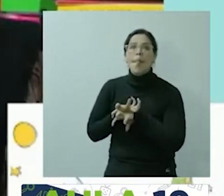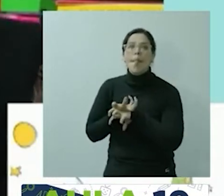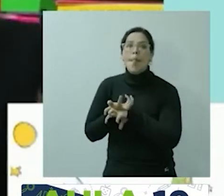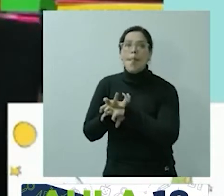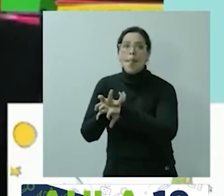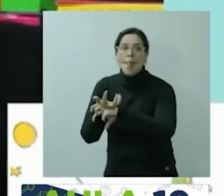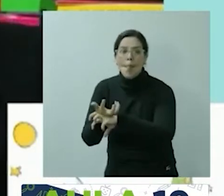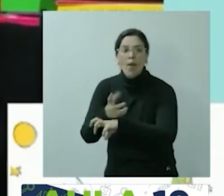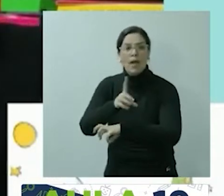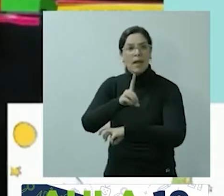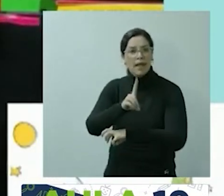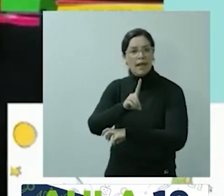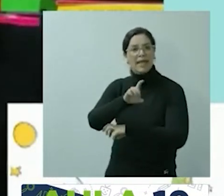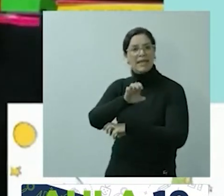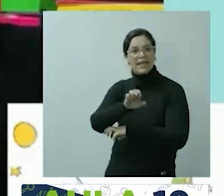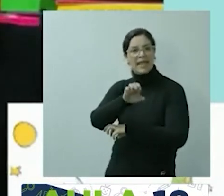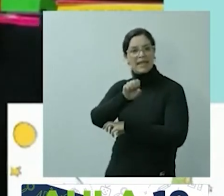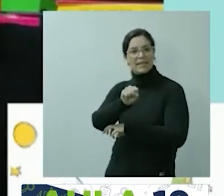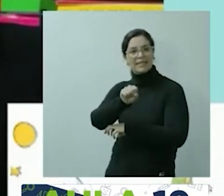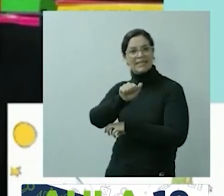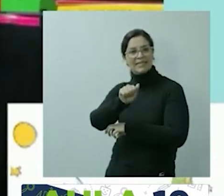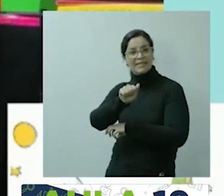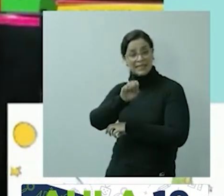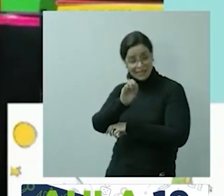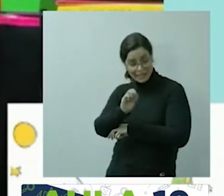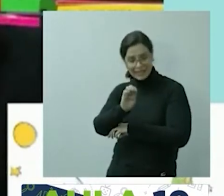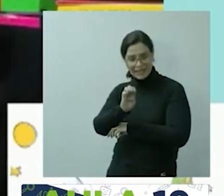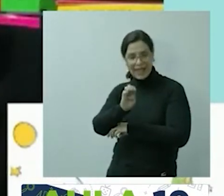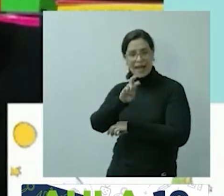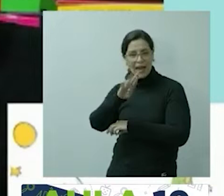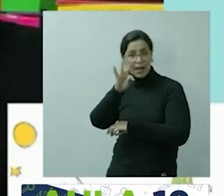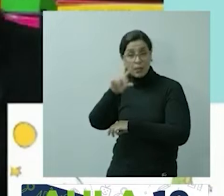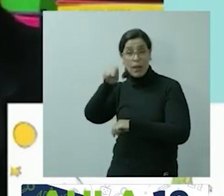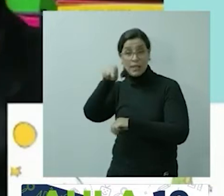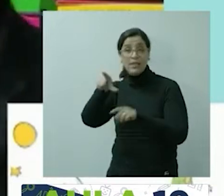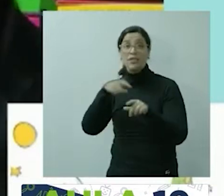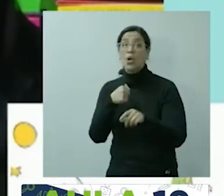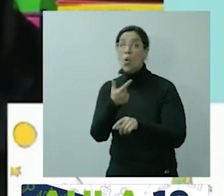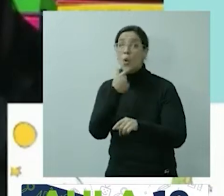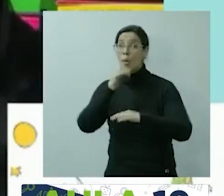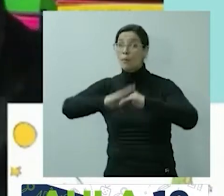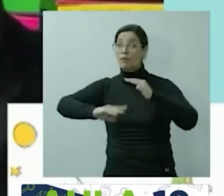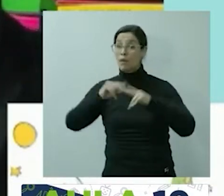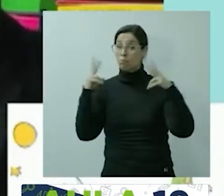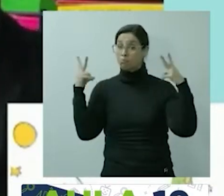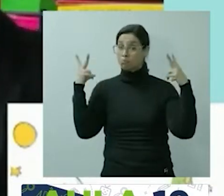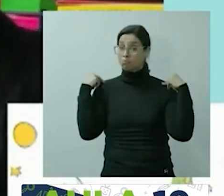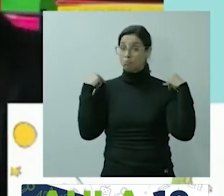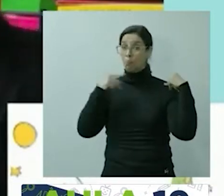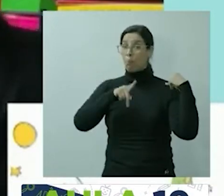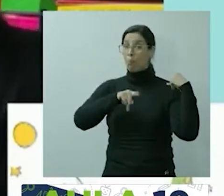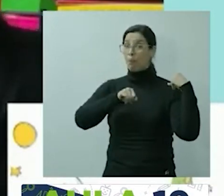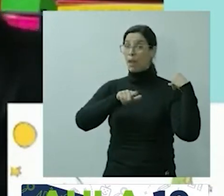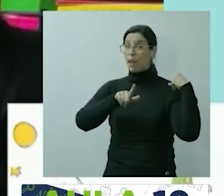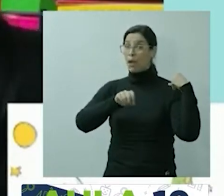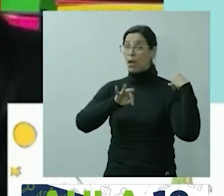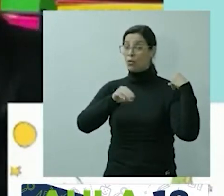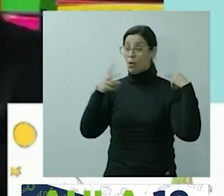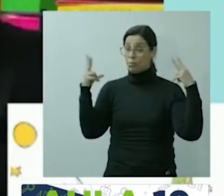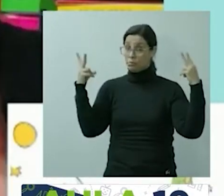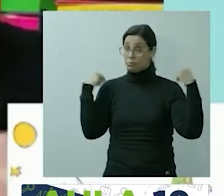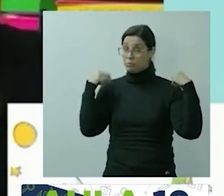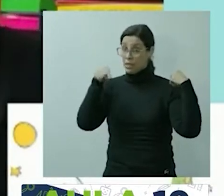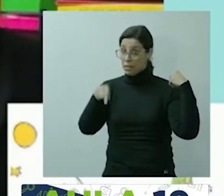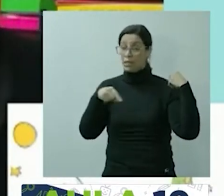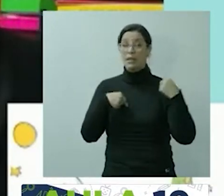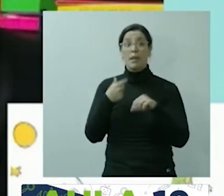deserto tinha um piloto que estava lá também, precisando de ajuda, inclusive.